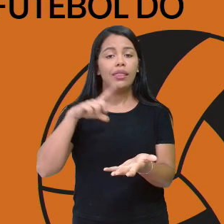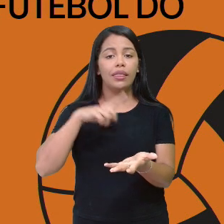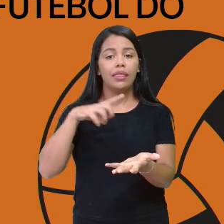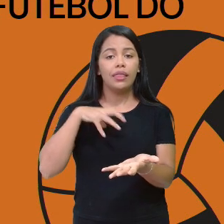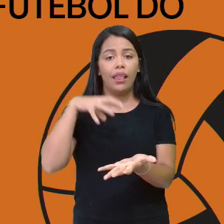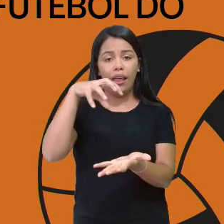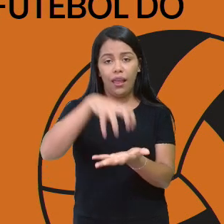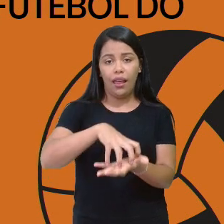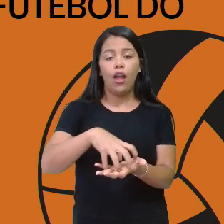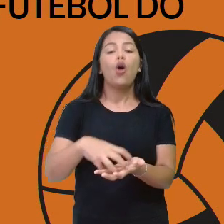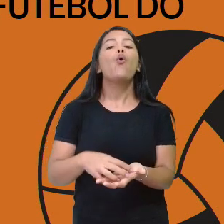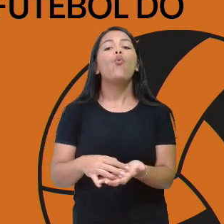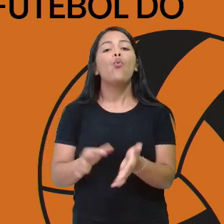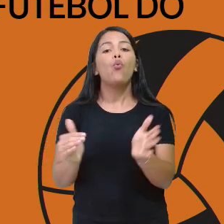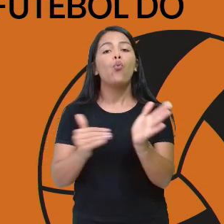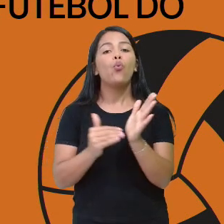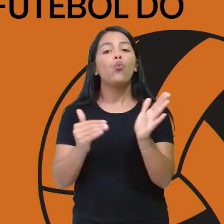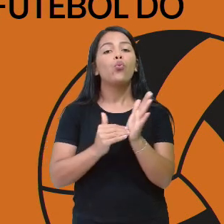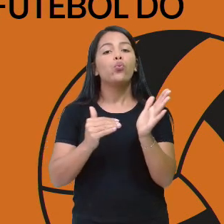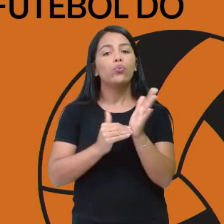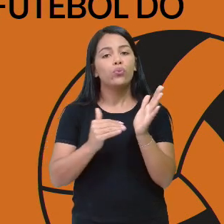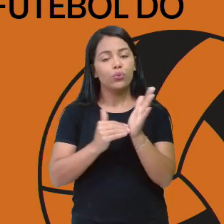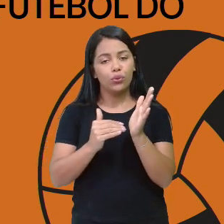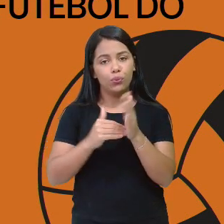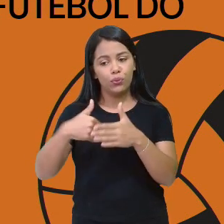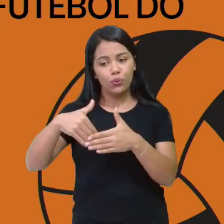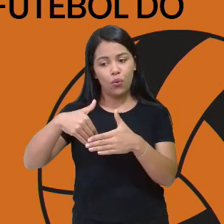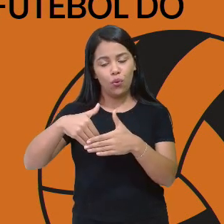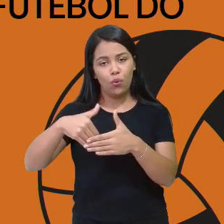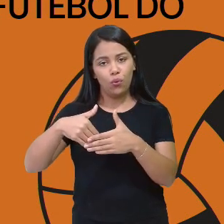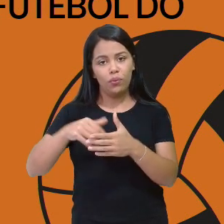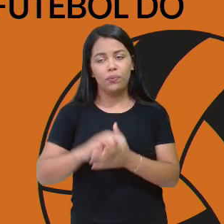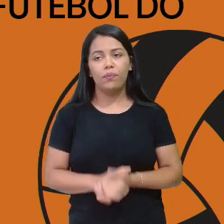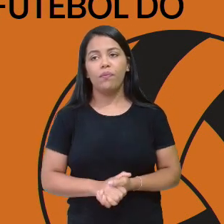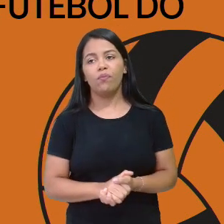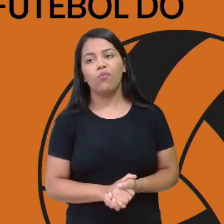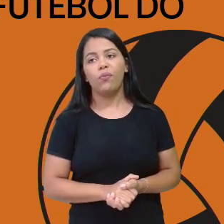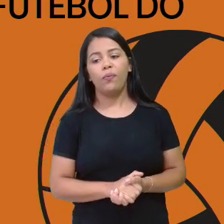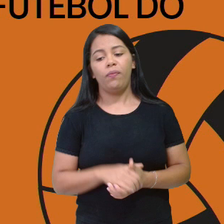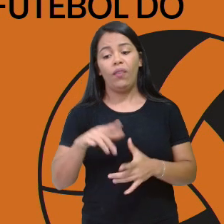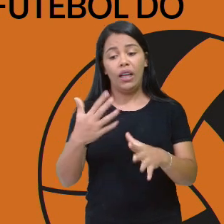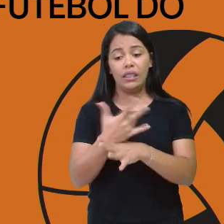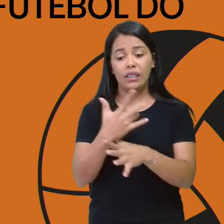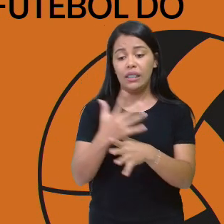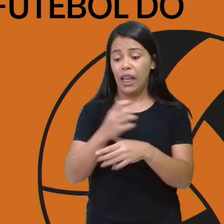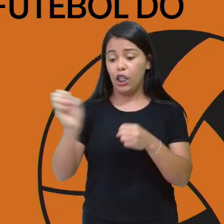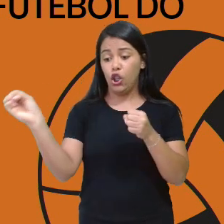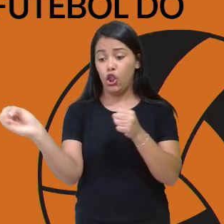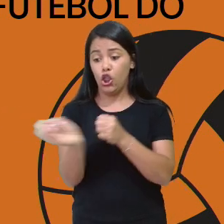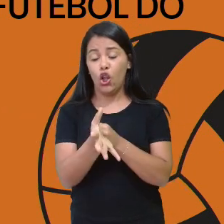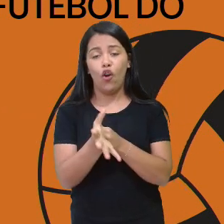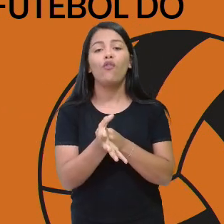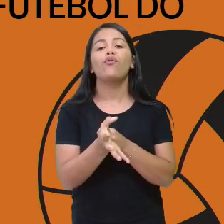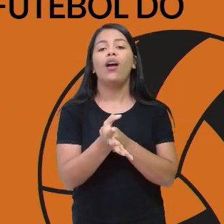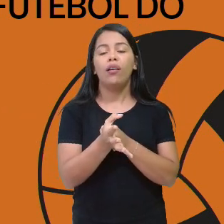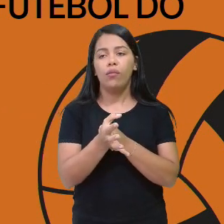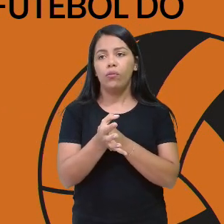mundo. Então, pessoal, essa cidade aí é novíssima, né? Nova em folha, como a gente